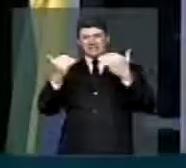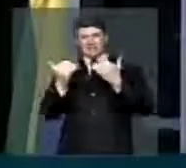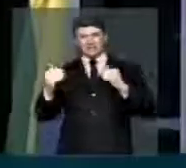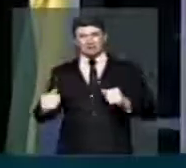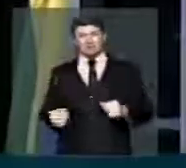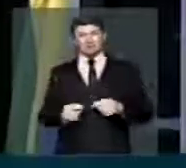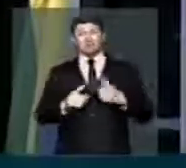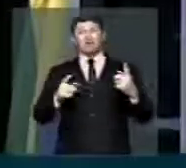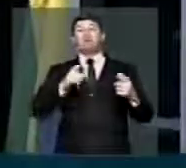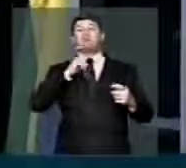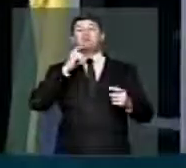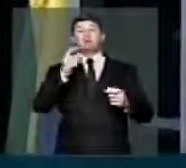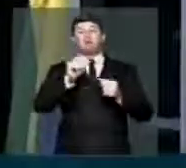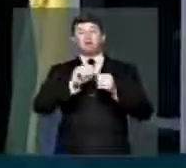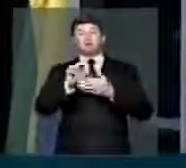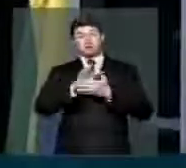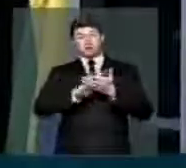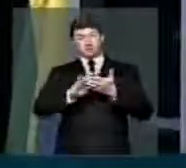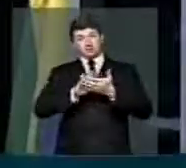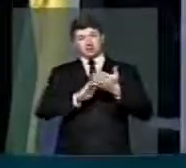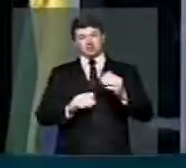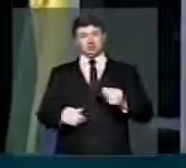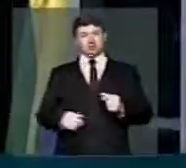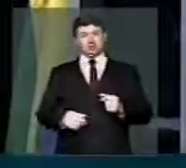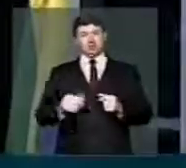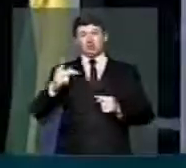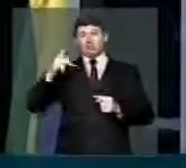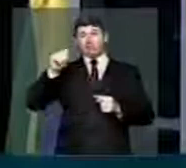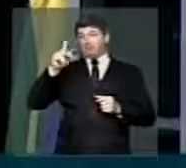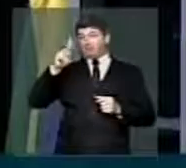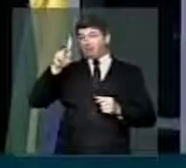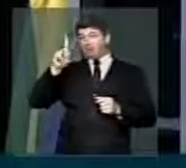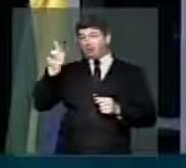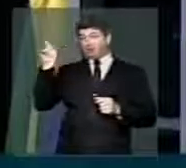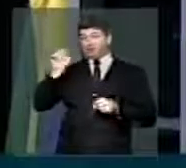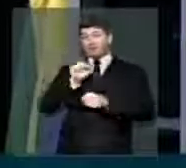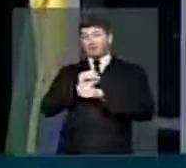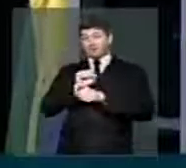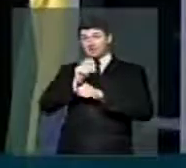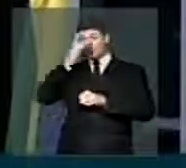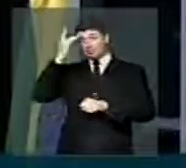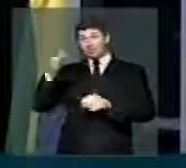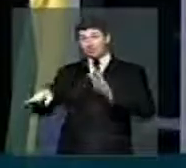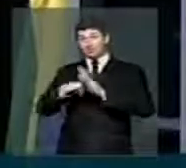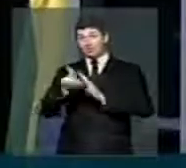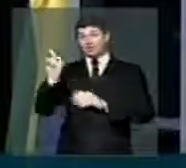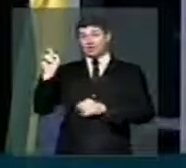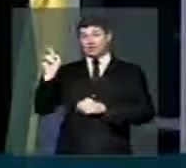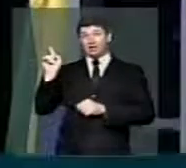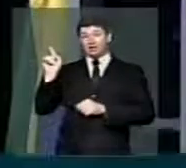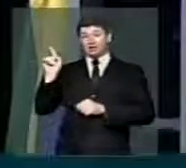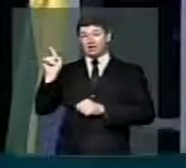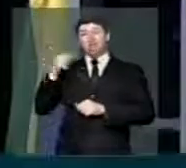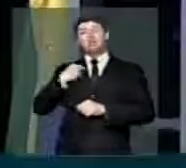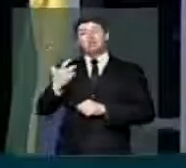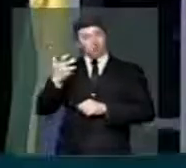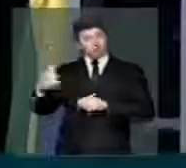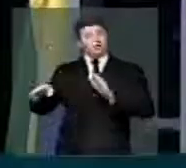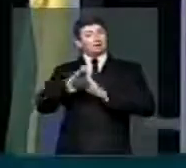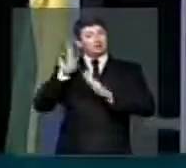e nada simplesmente acontece. Papuda está esperando muita gente, senhor presidente, que ainda não chegou e eu espero que